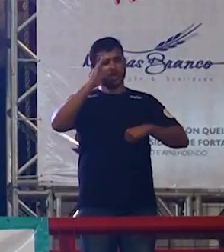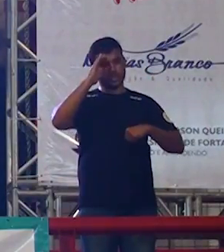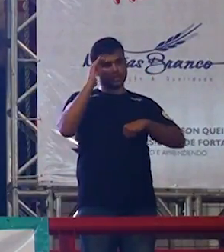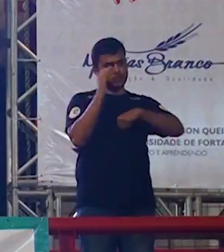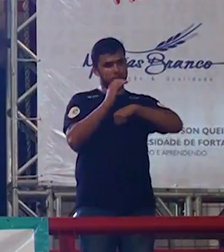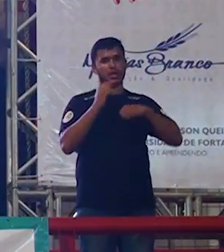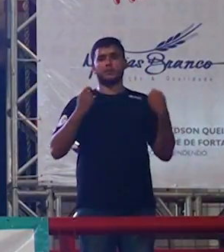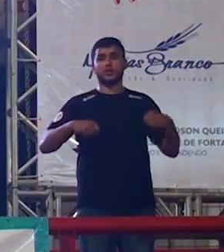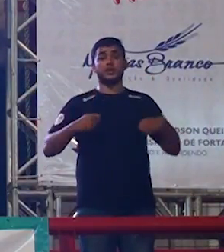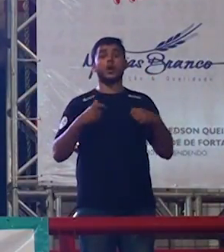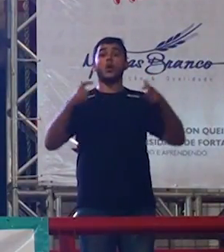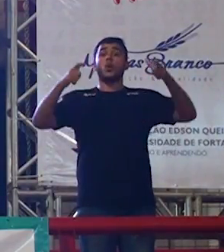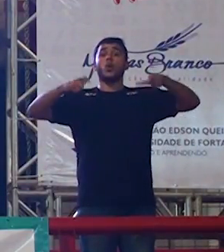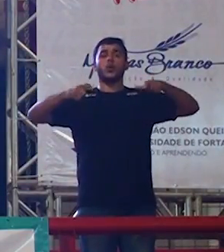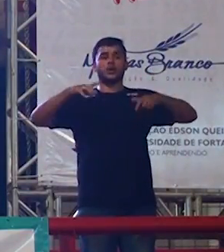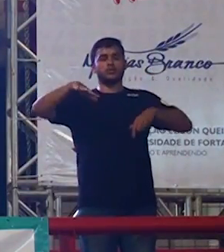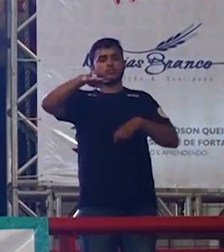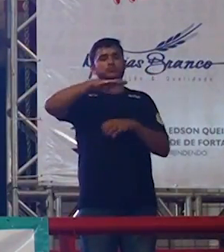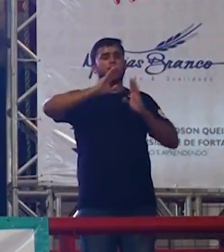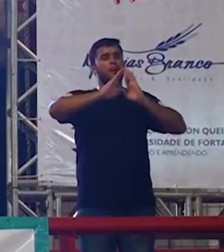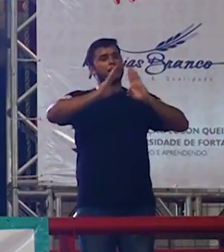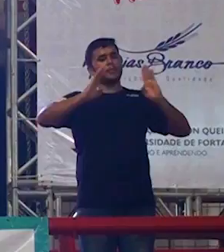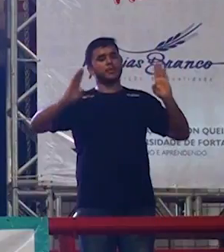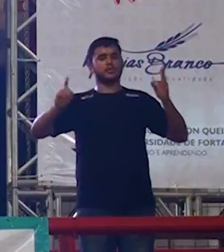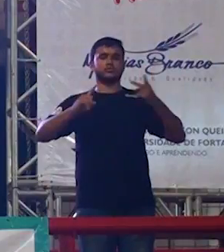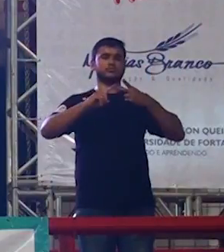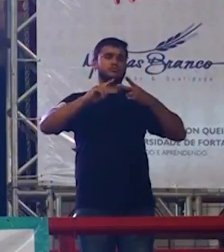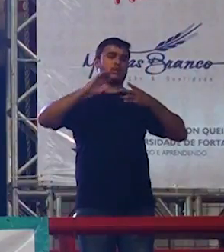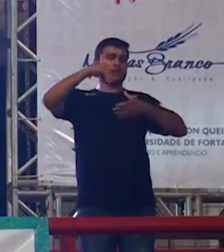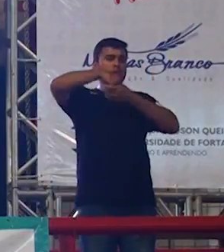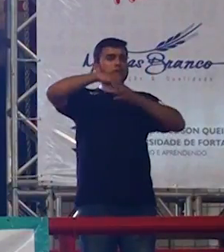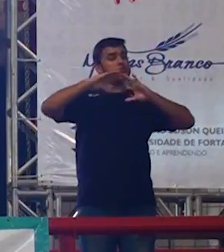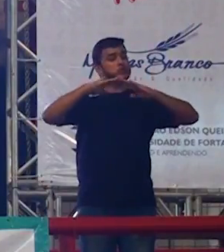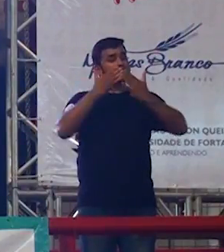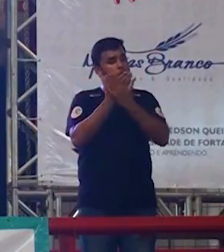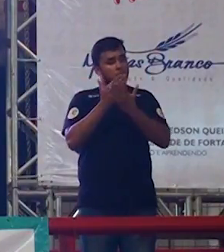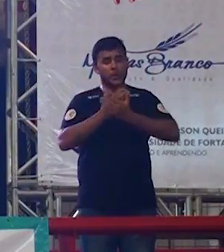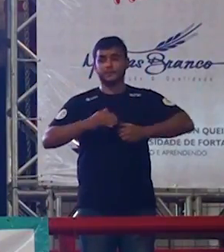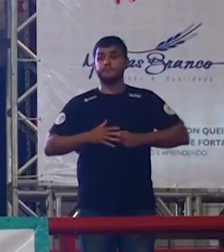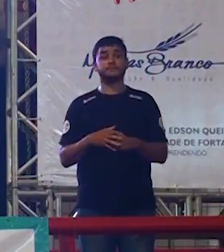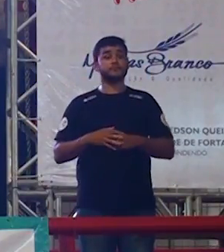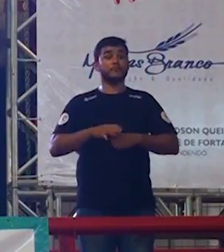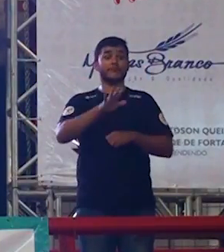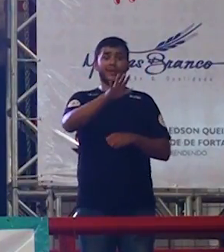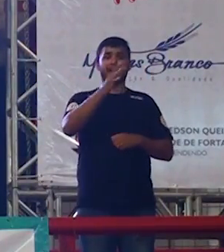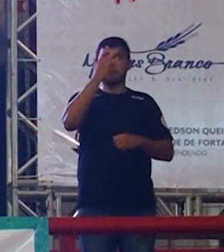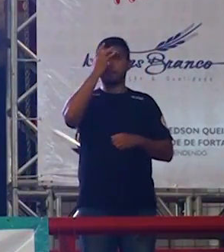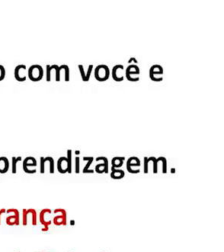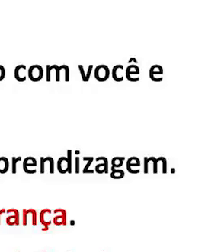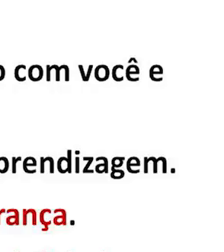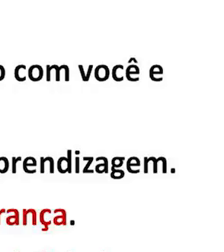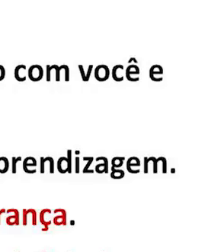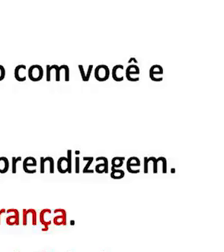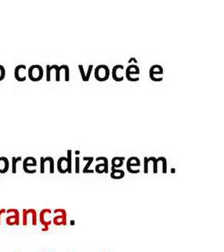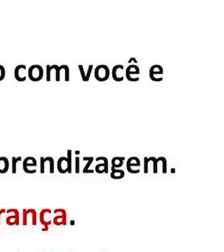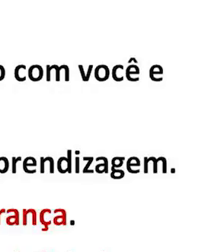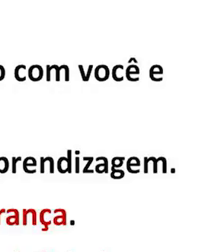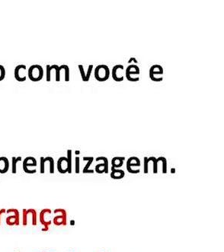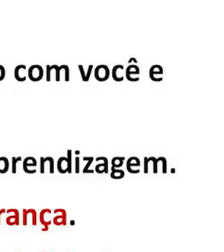Escolha um local adequado, de preferência uma biblioteca ou na escola. Não é bom estudar na casa dos